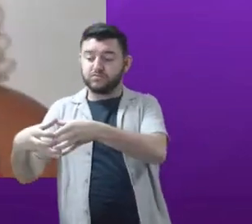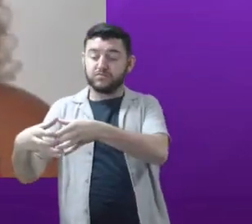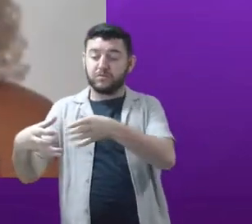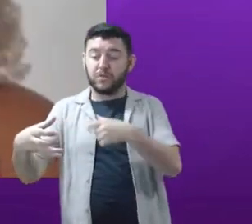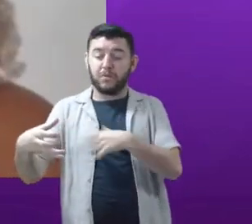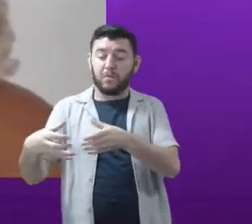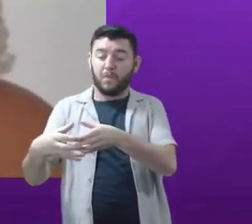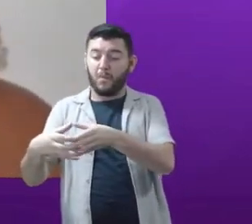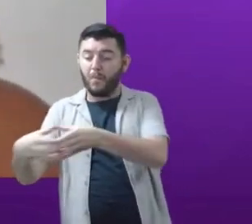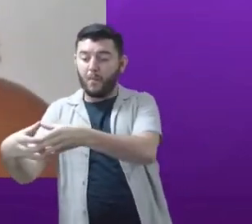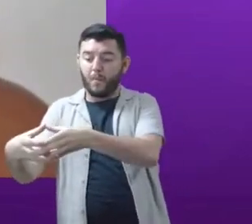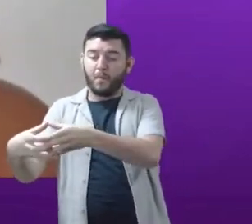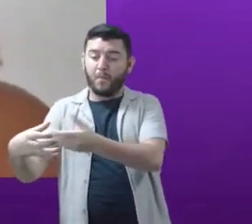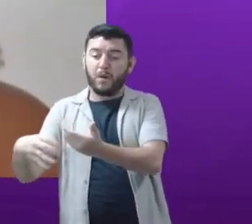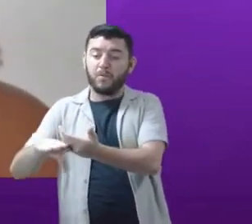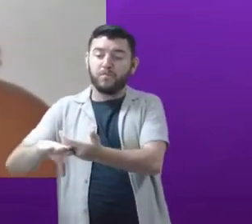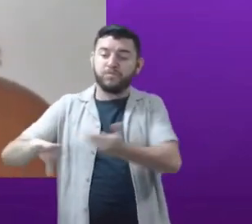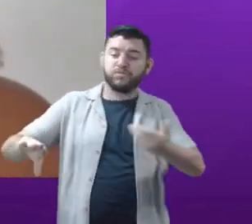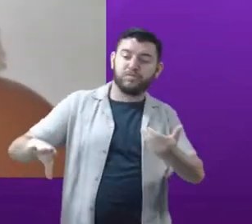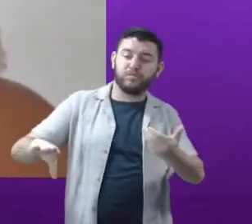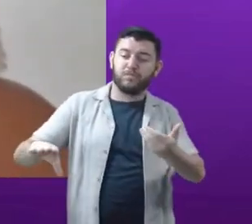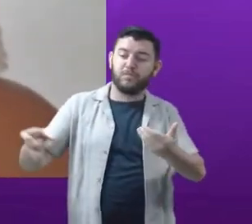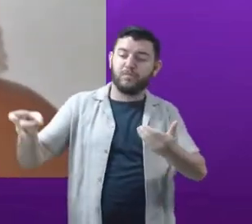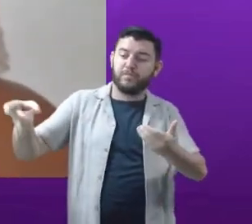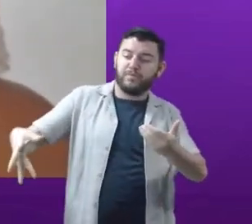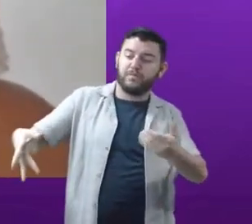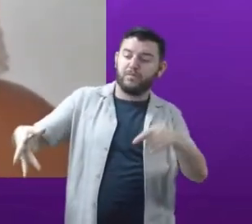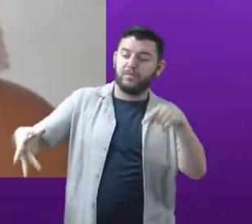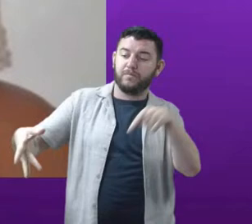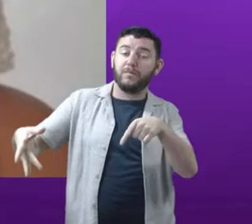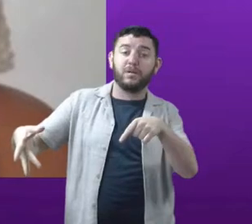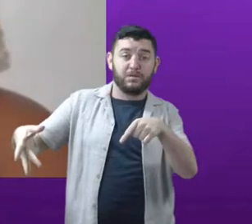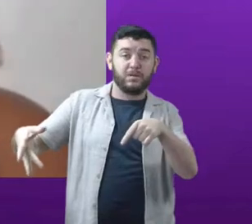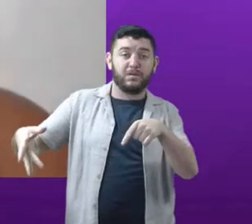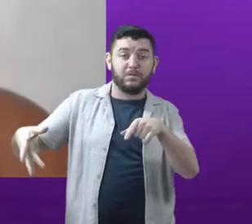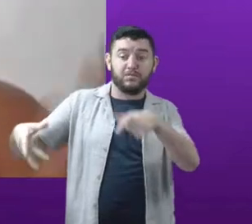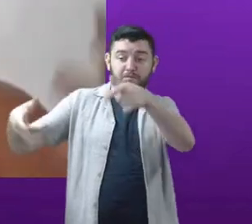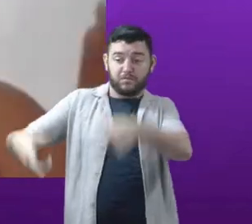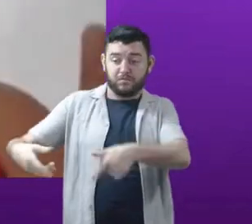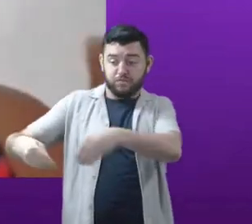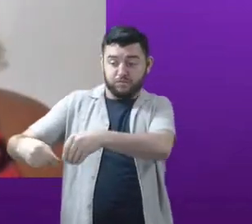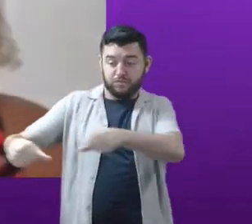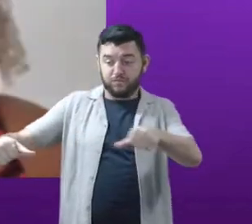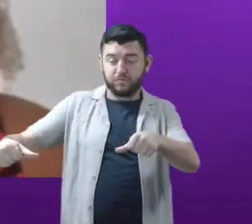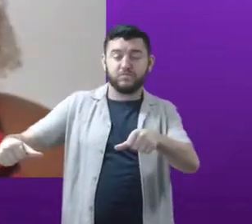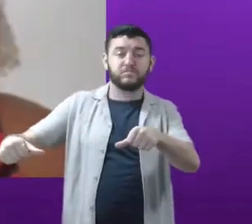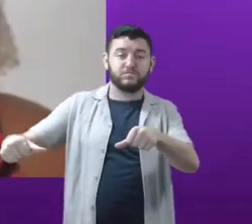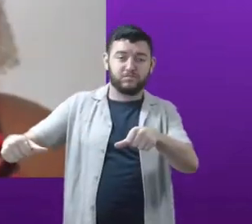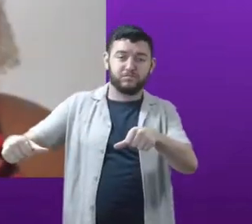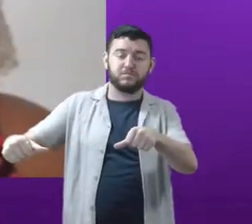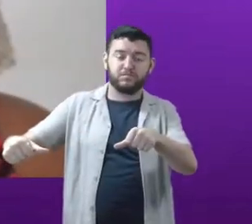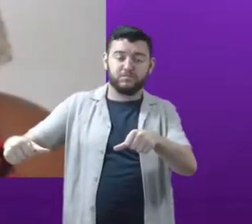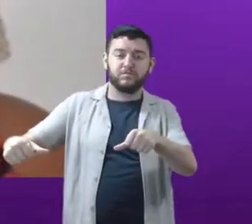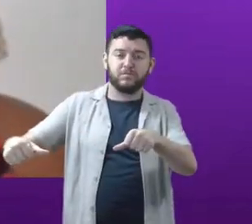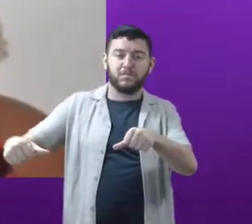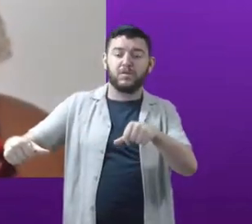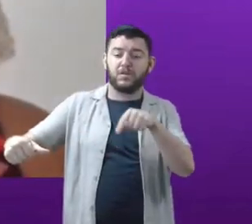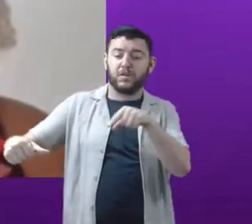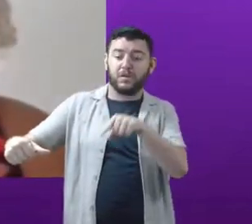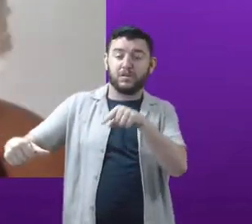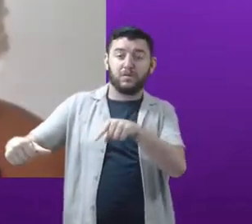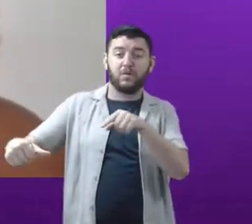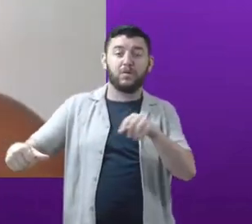elas estão ali, no meio do território que a